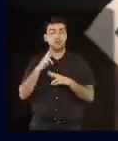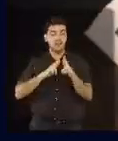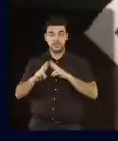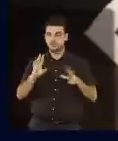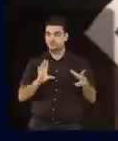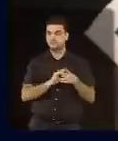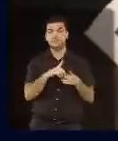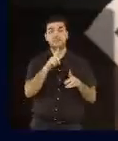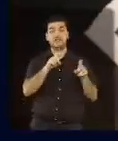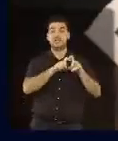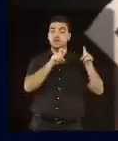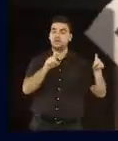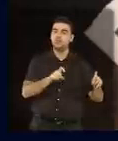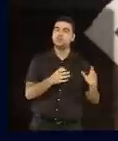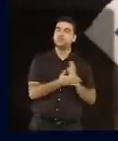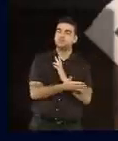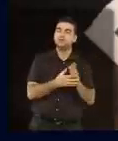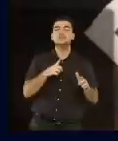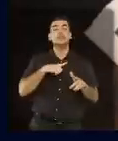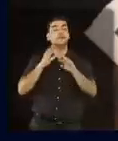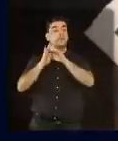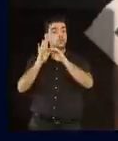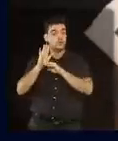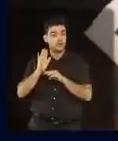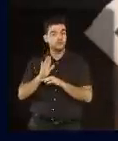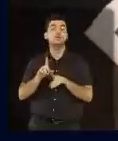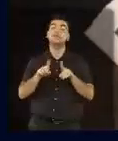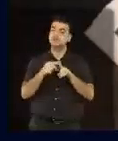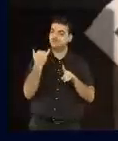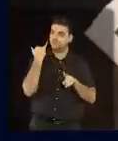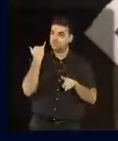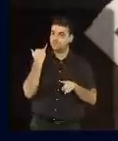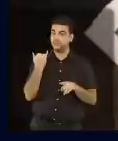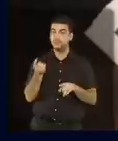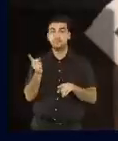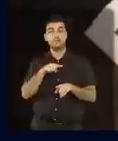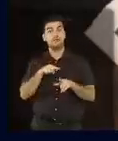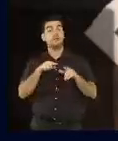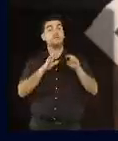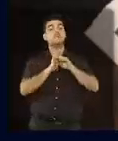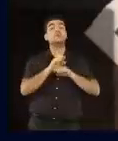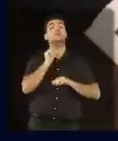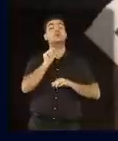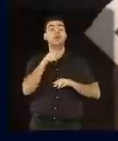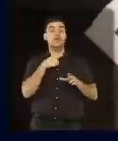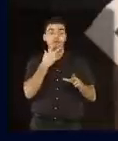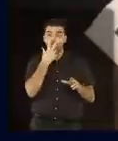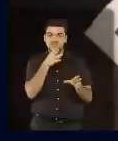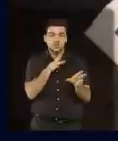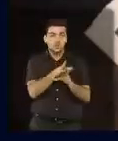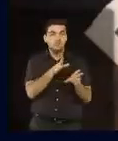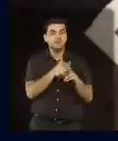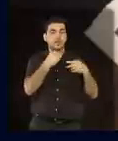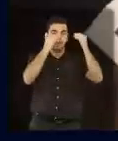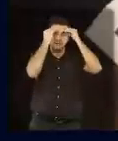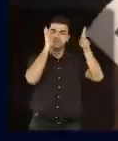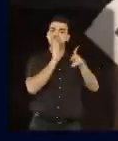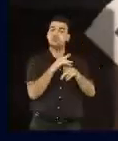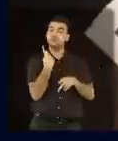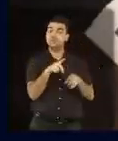rede computadores operam com programas de cuidados programas são as instruções em linguagem